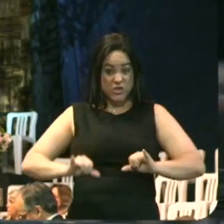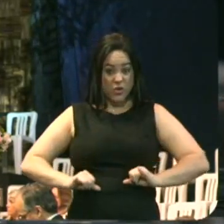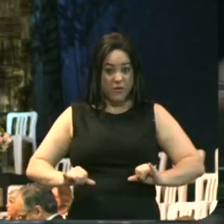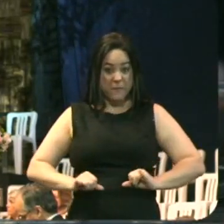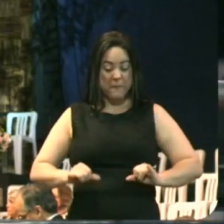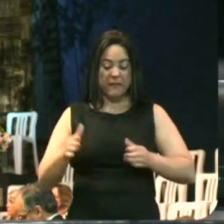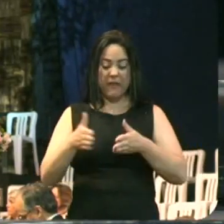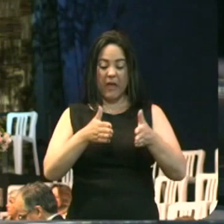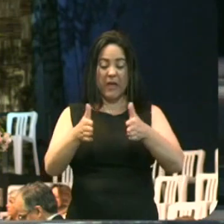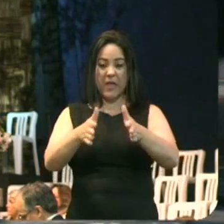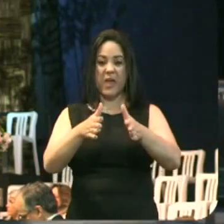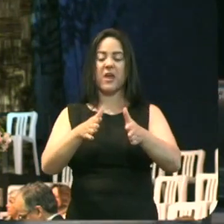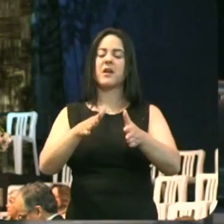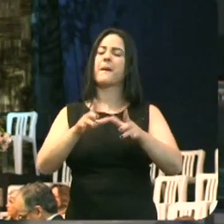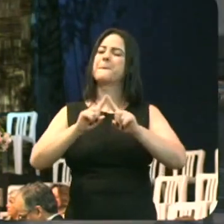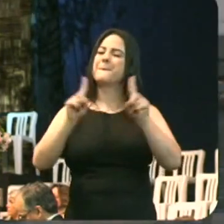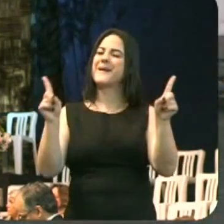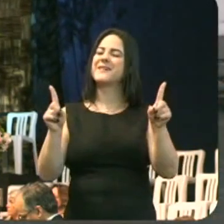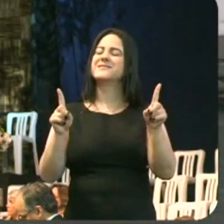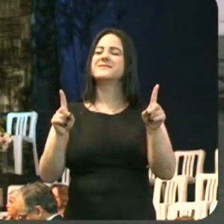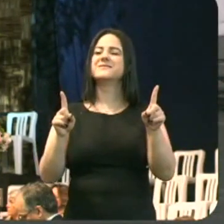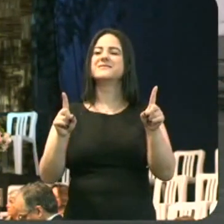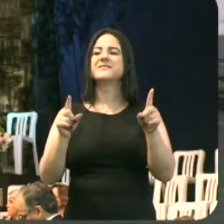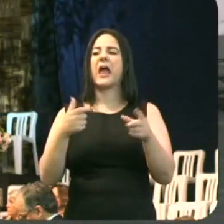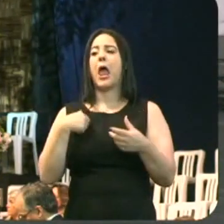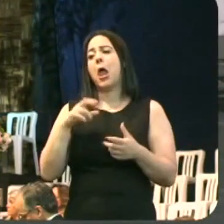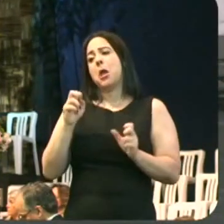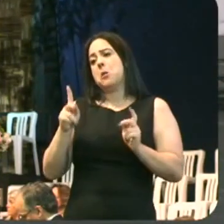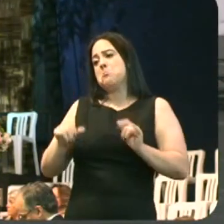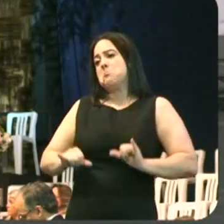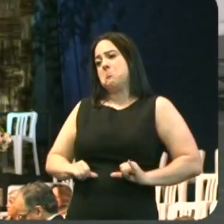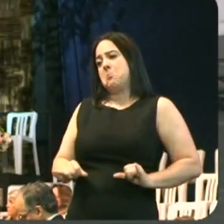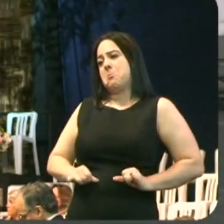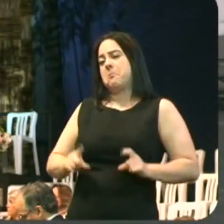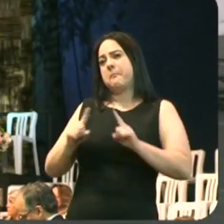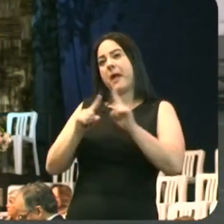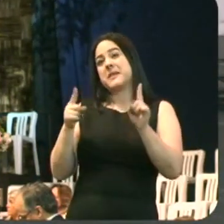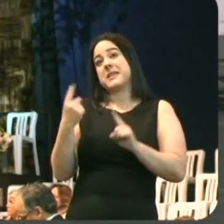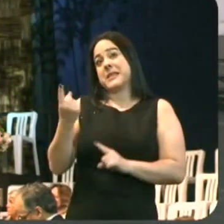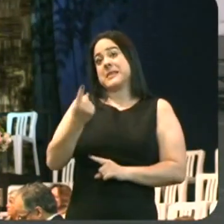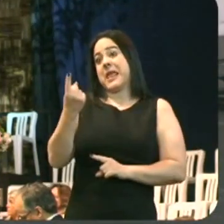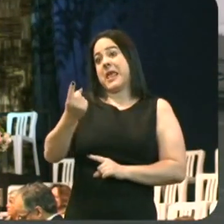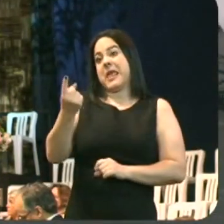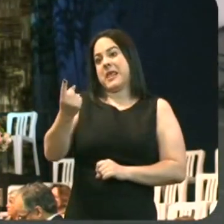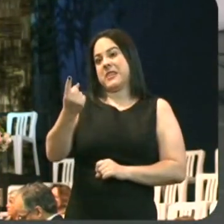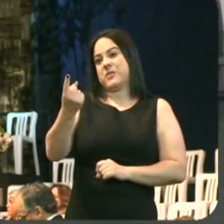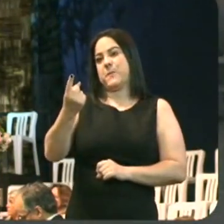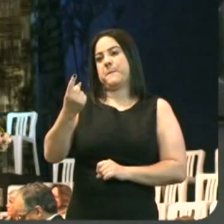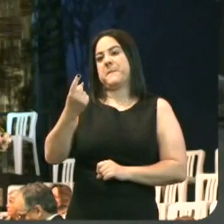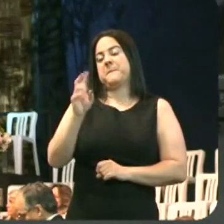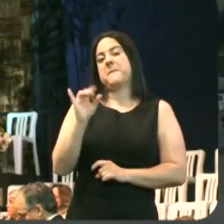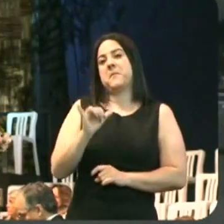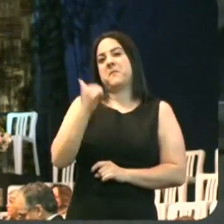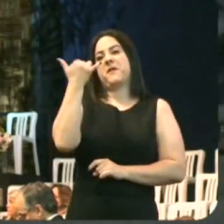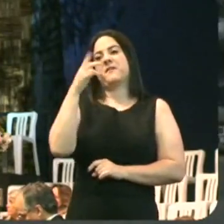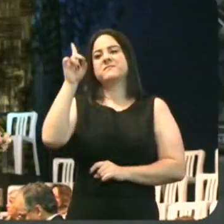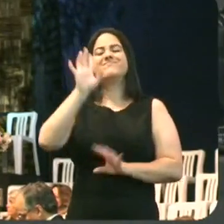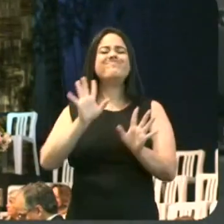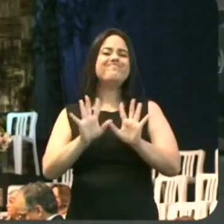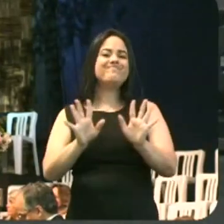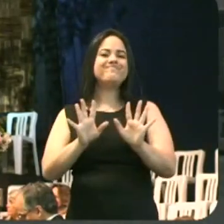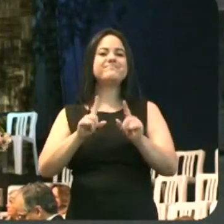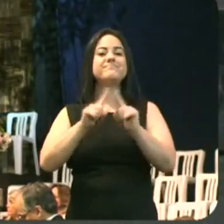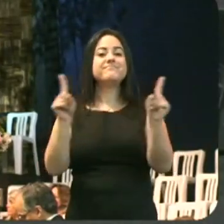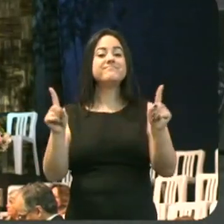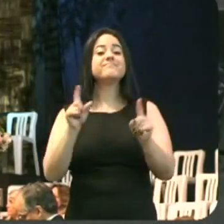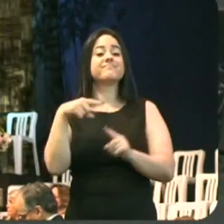questão do rumo trágico, né, ele diria assim: bom, estou sofrendo, mas vou ter a eternidade para desfrutar com Deus. Não,